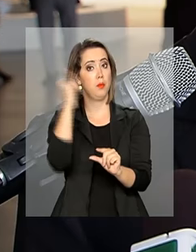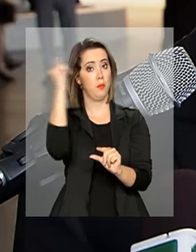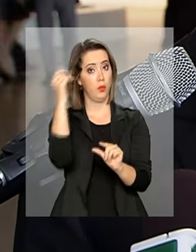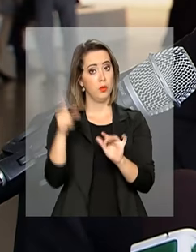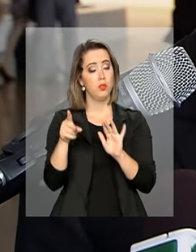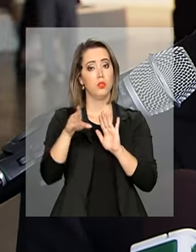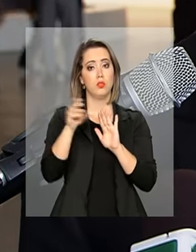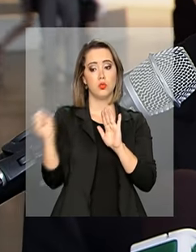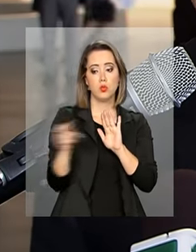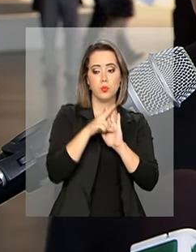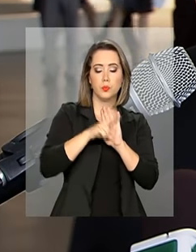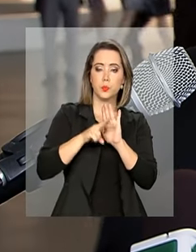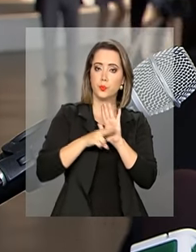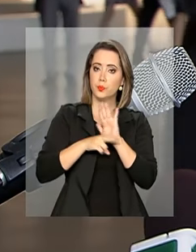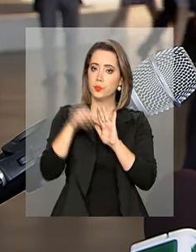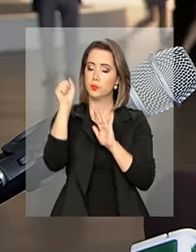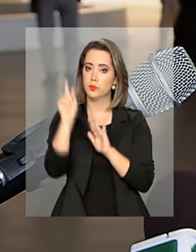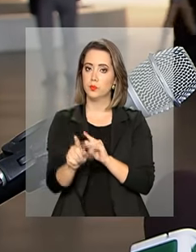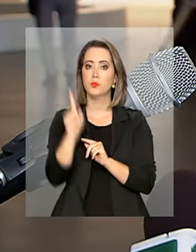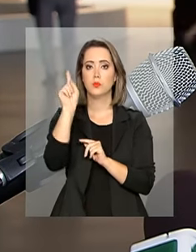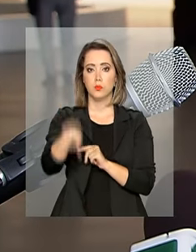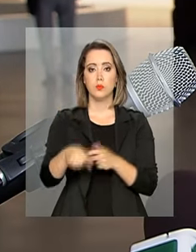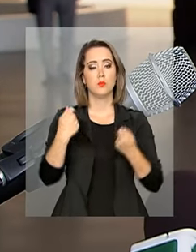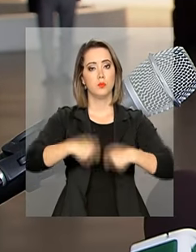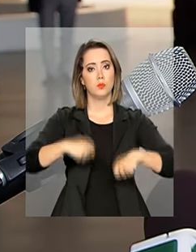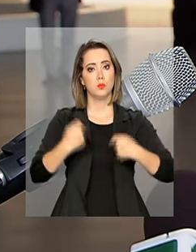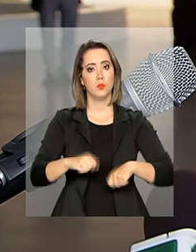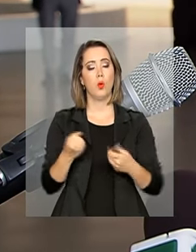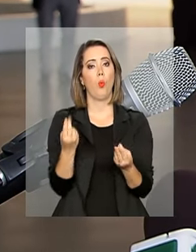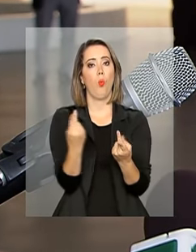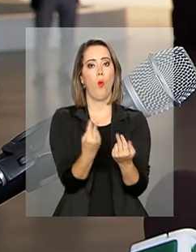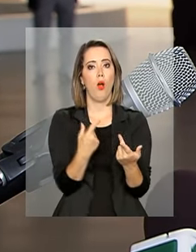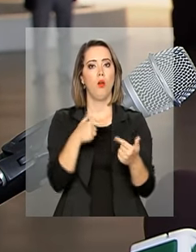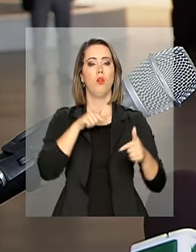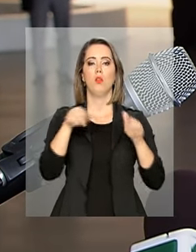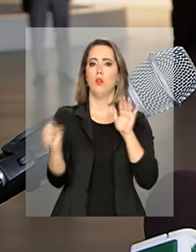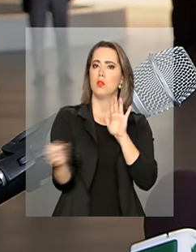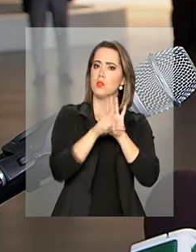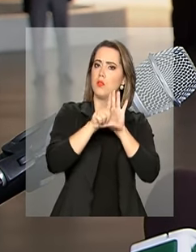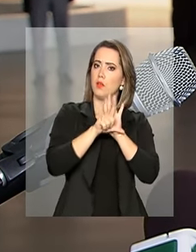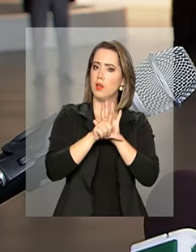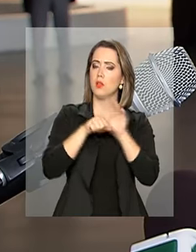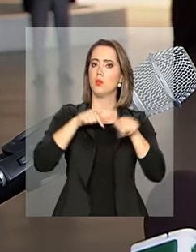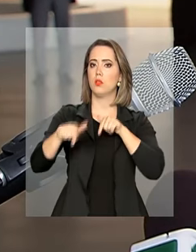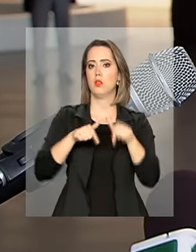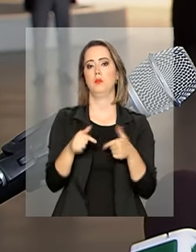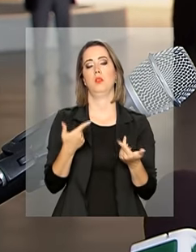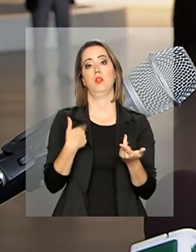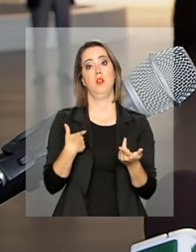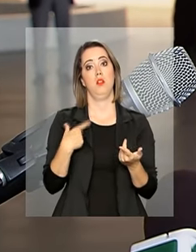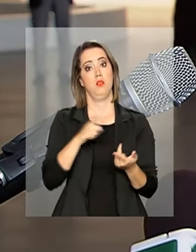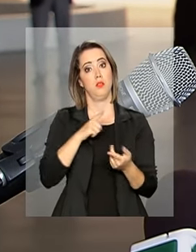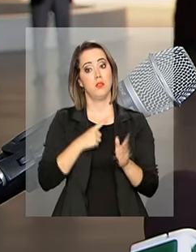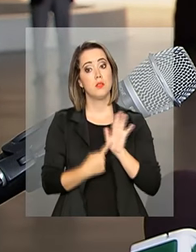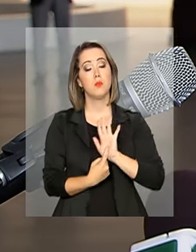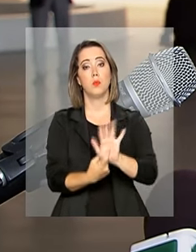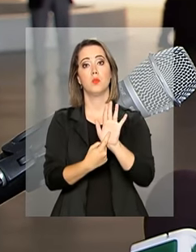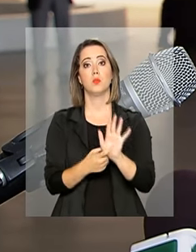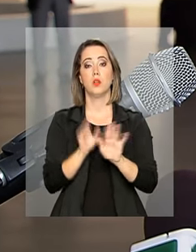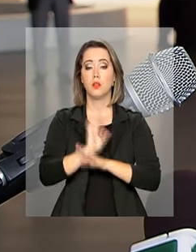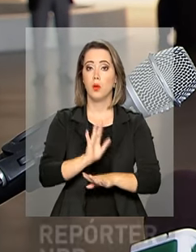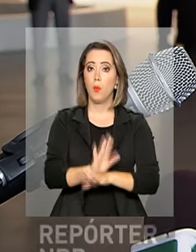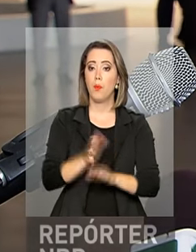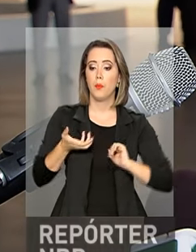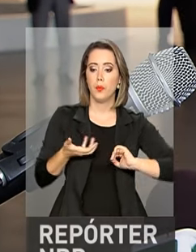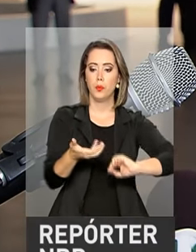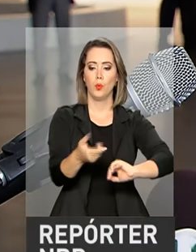Previdência Social, como é útil a reforma trabalhista. E, mais uma vez, ficou evidenciado o apoio do Congresso Nacional.